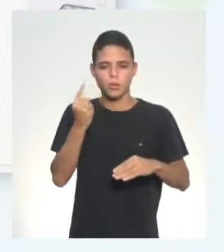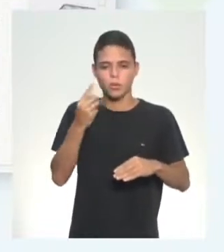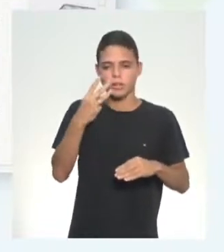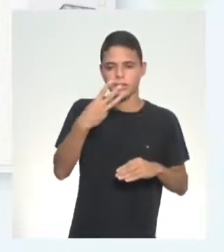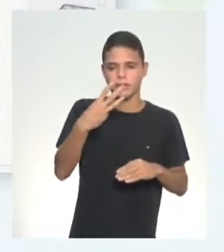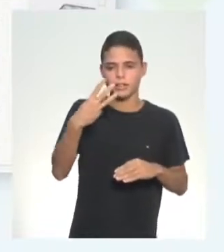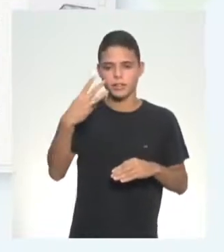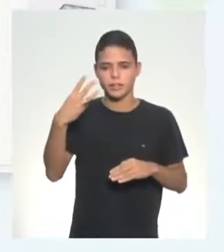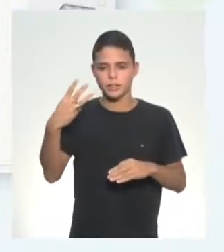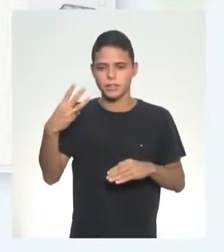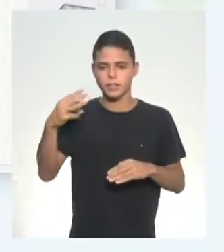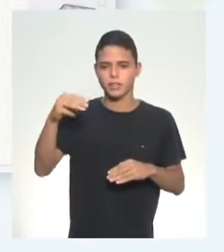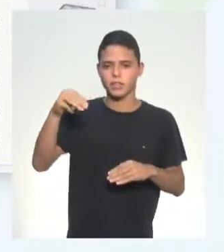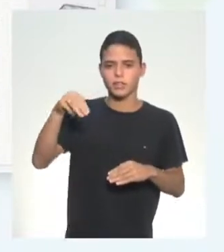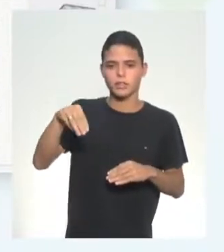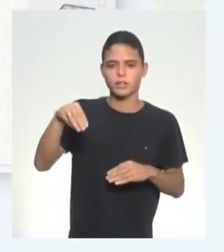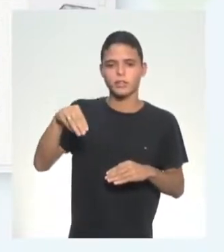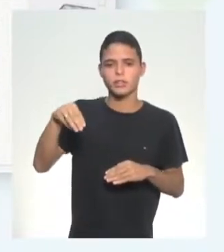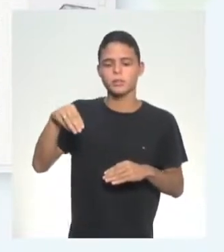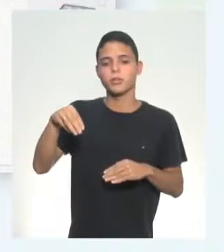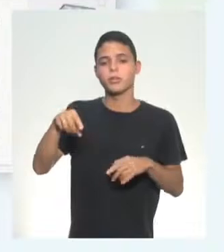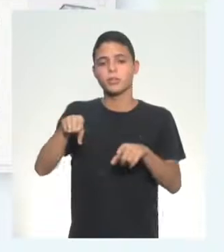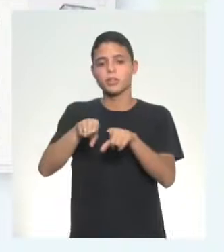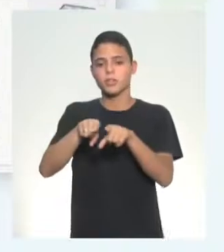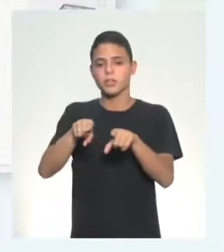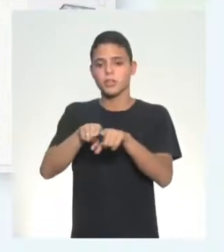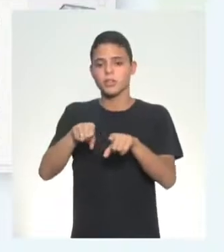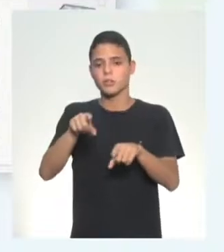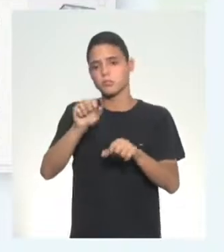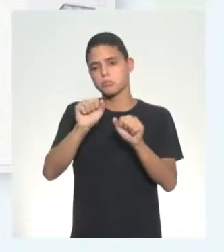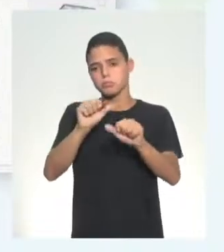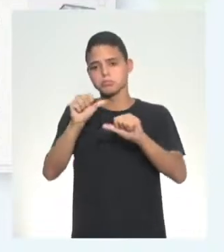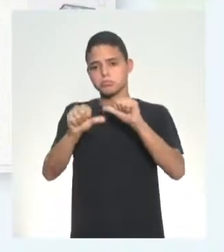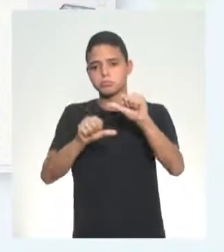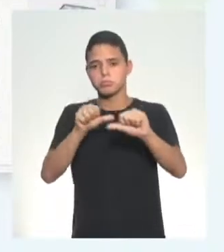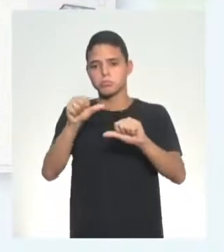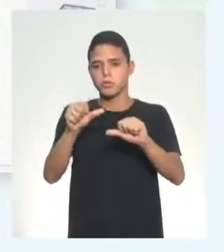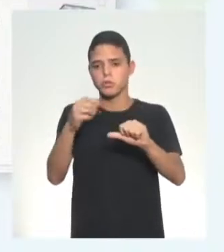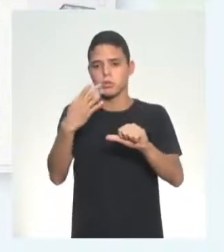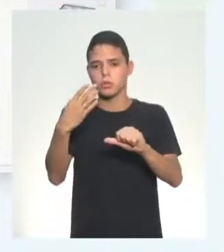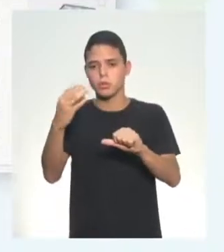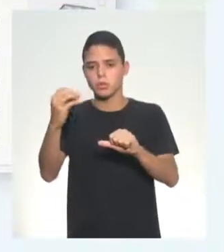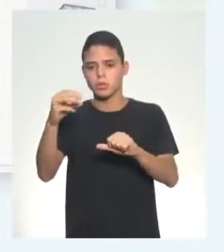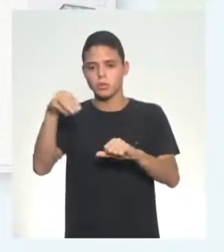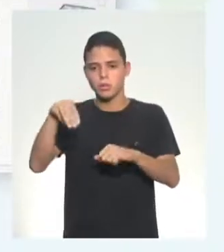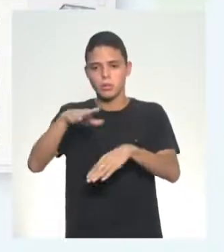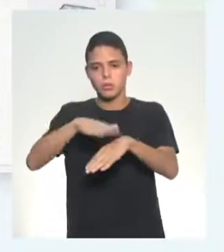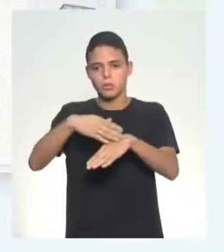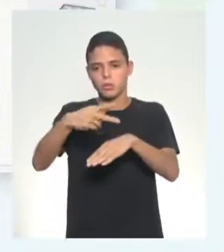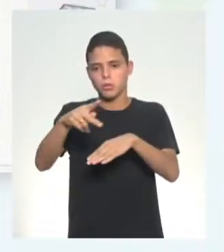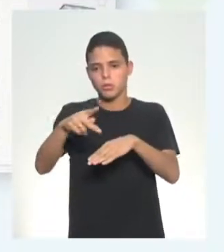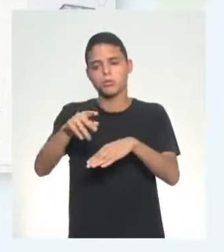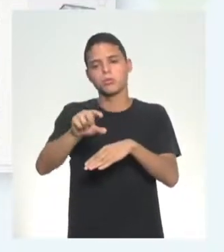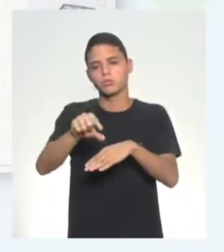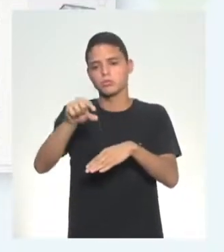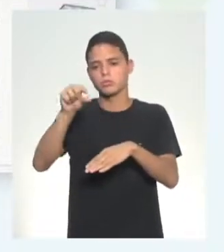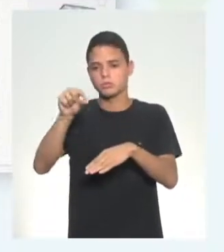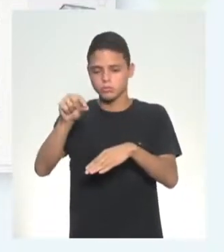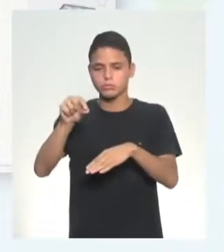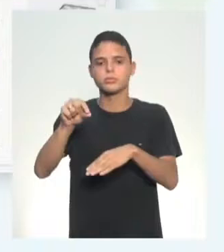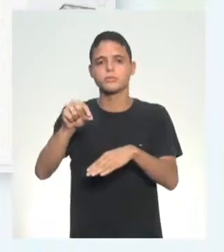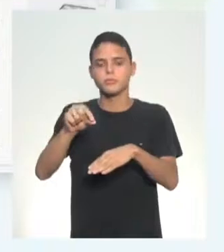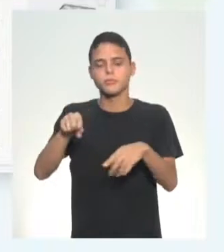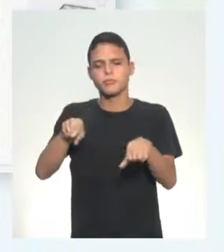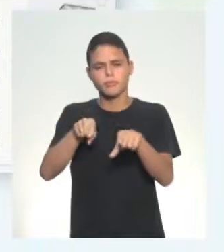milímetros, mas eu quero 40 milímetros. Eu posso inserir manualmente. Isso é muito importante